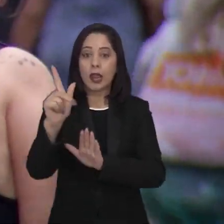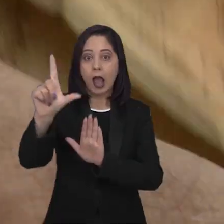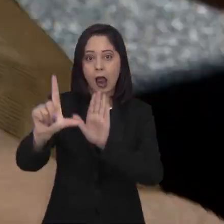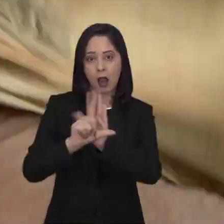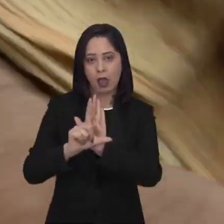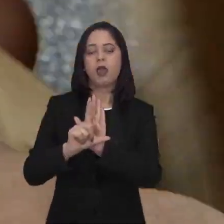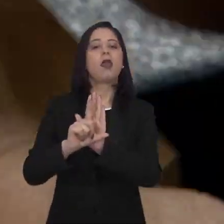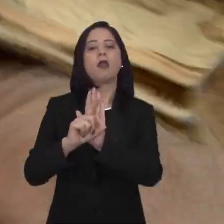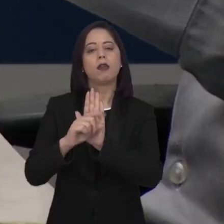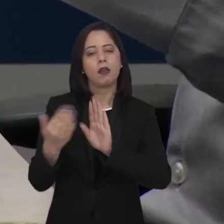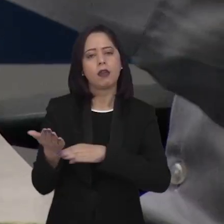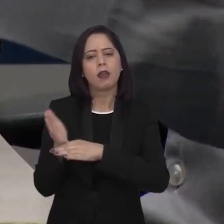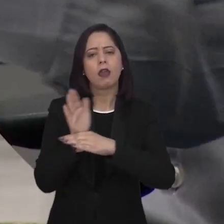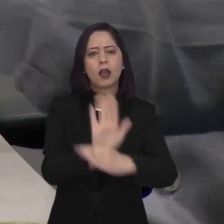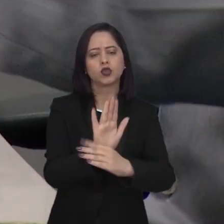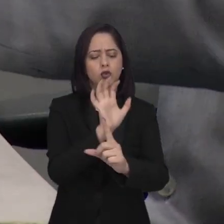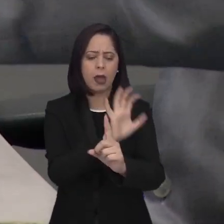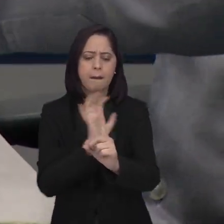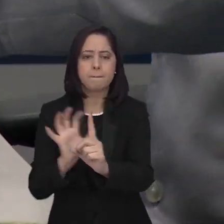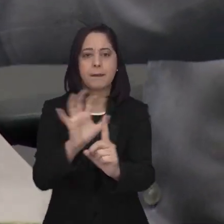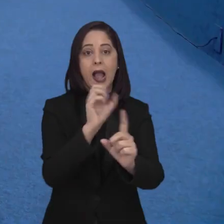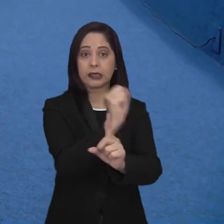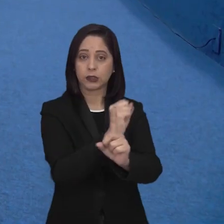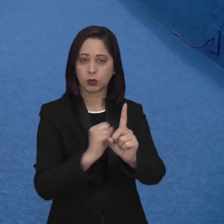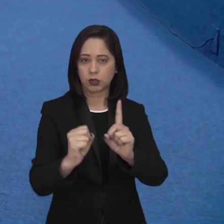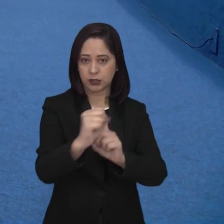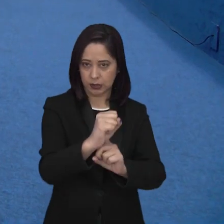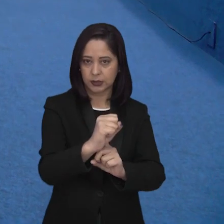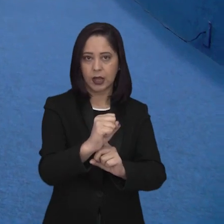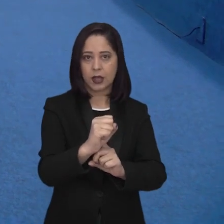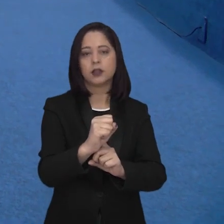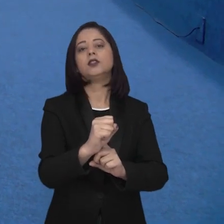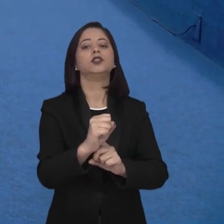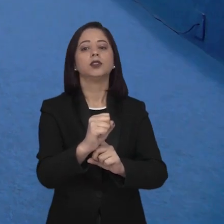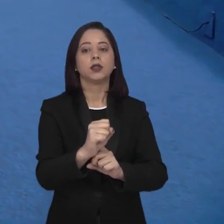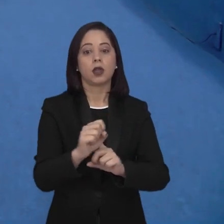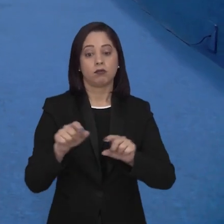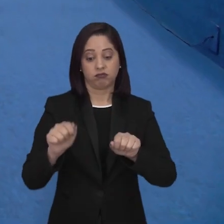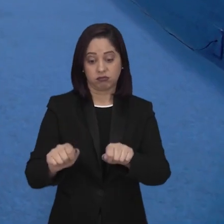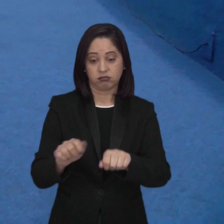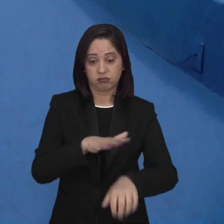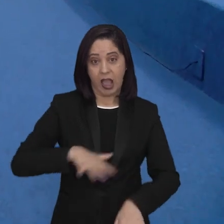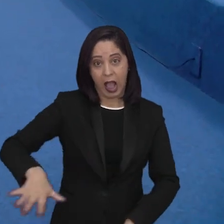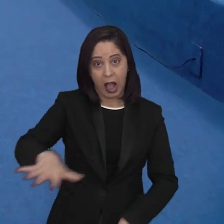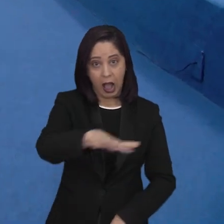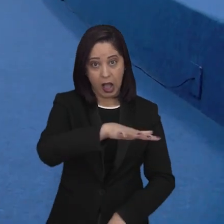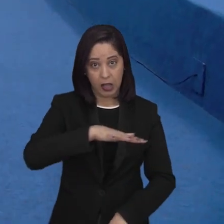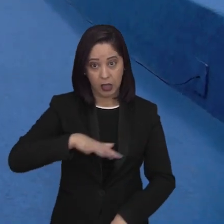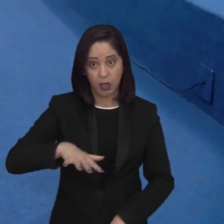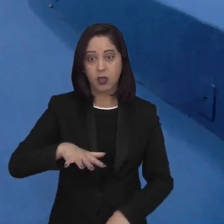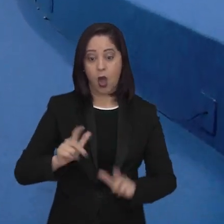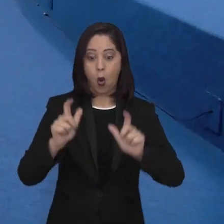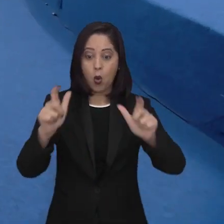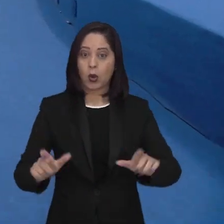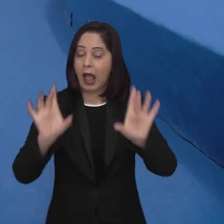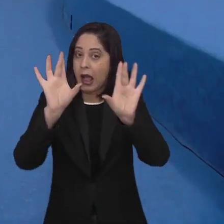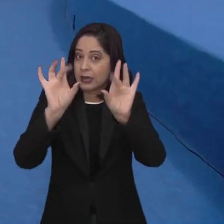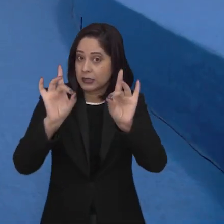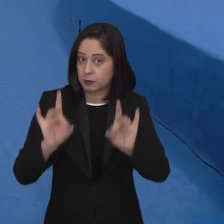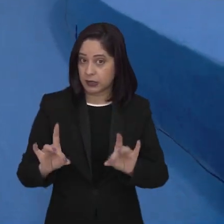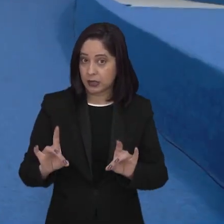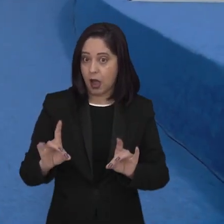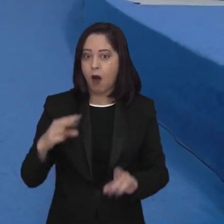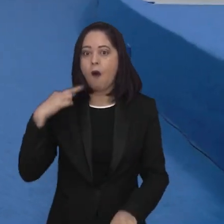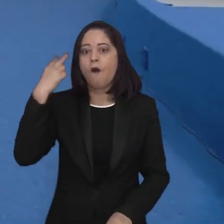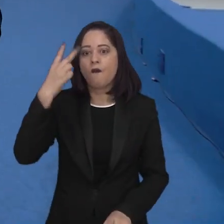social, econômica e política da sociedade. E o plenário é um dos lugares onde a democracia acontece.